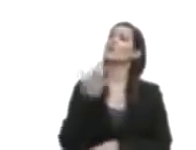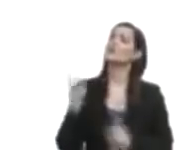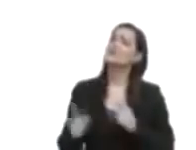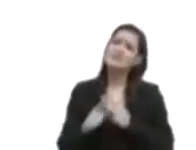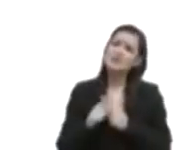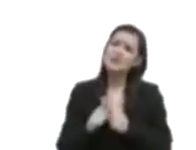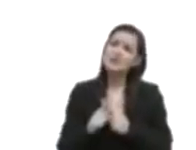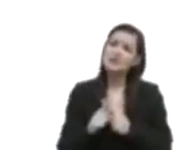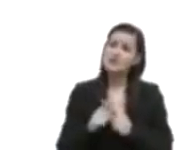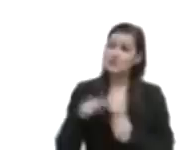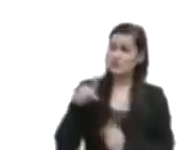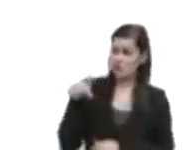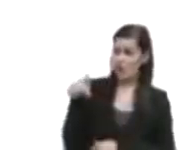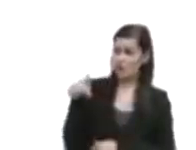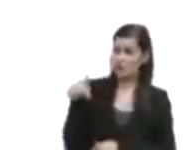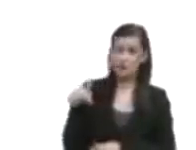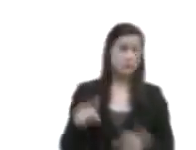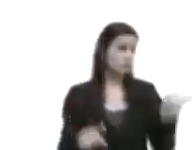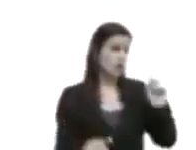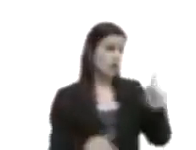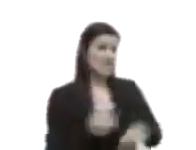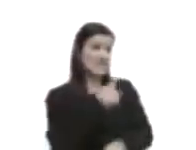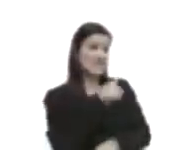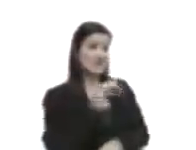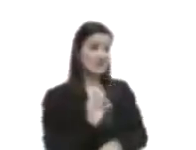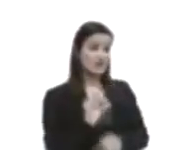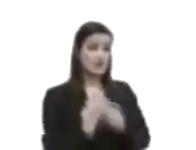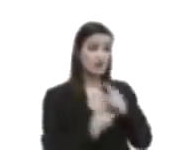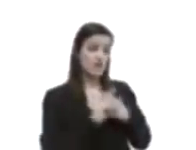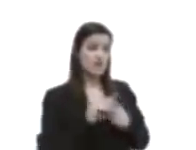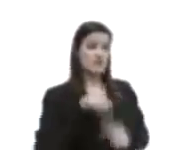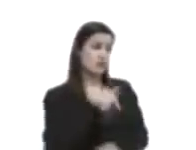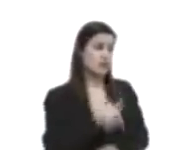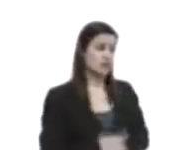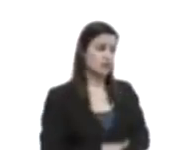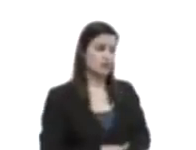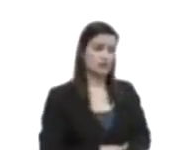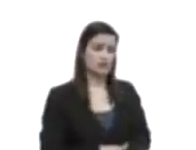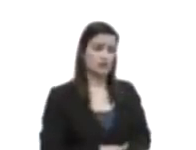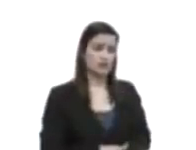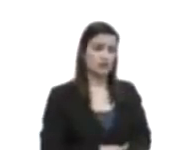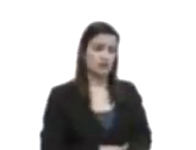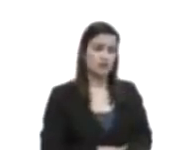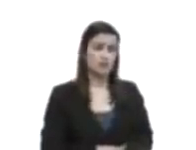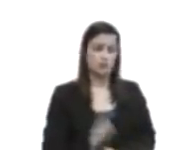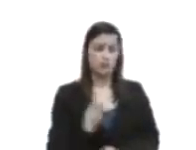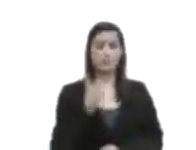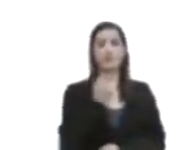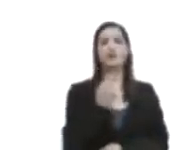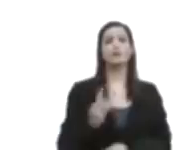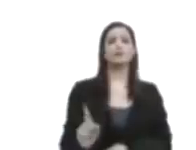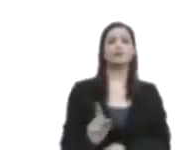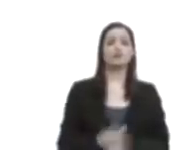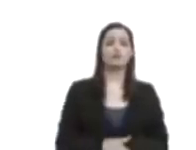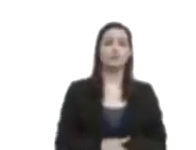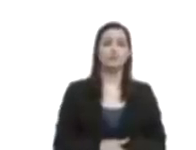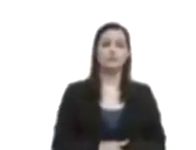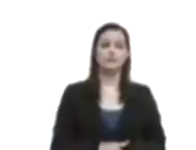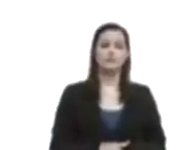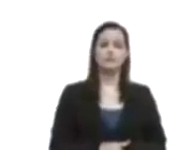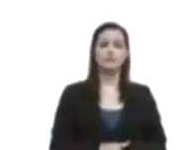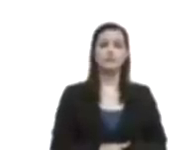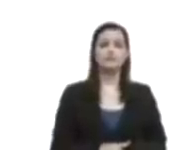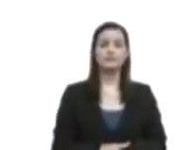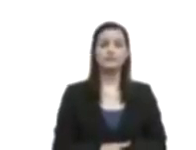7, mostre misericórdia perdoando seus ofensores. E por último, a misericórdia mostrada